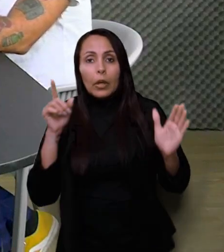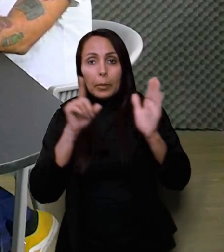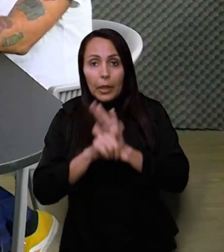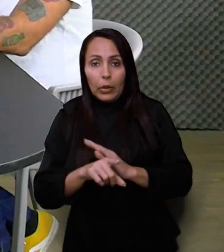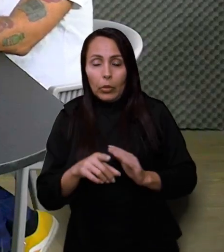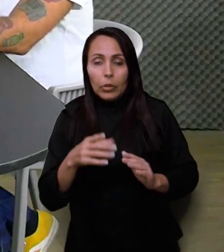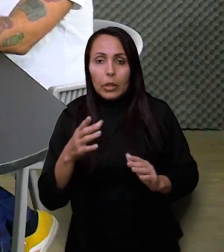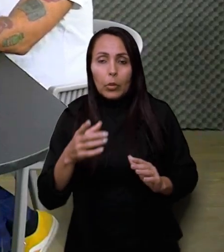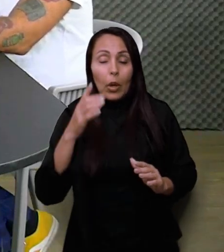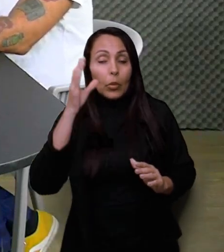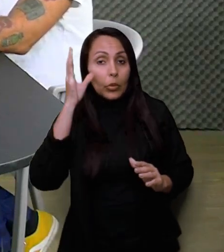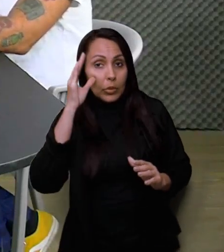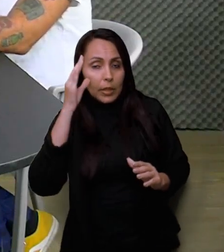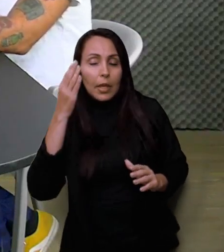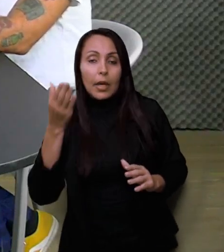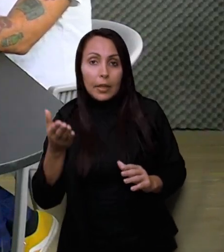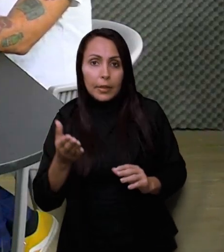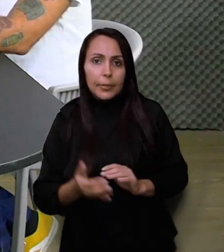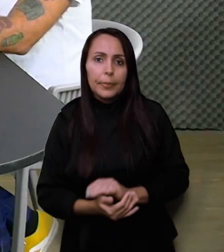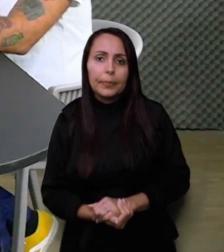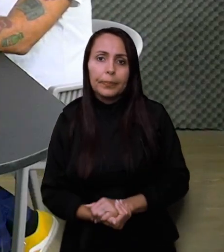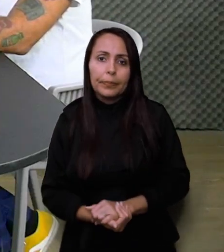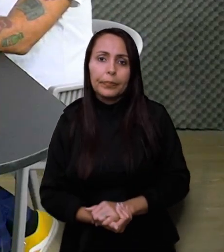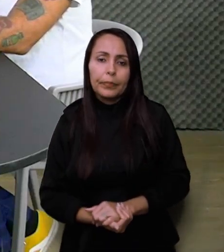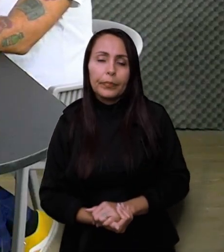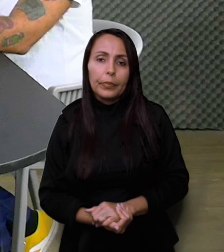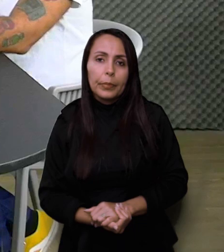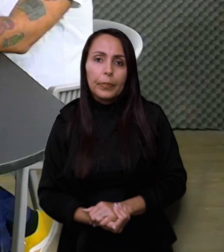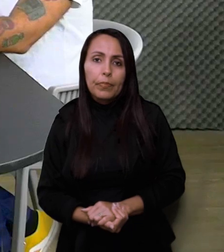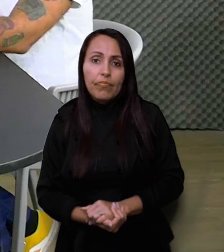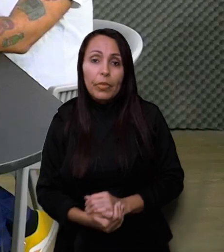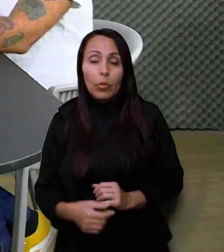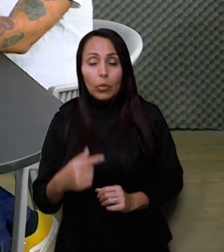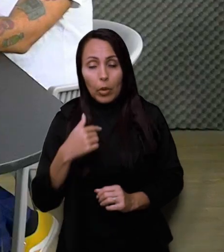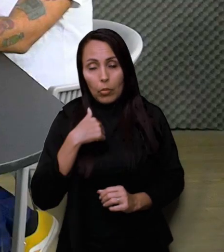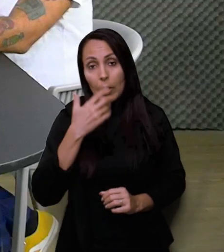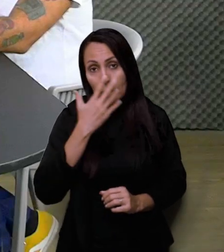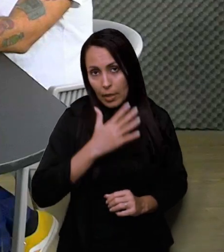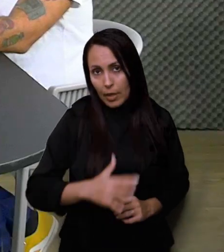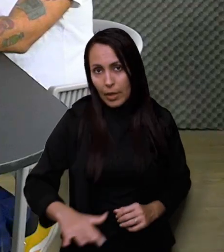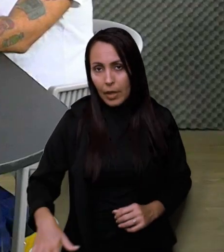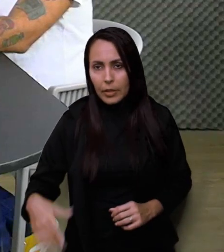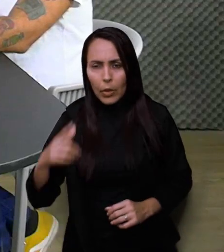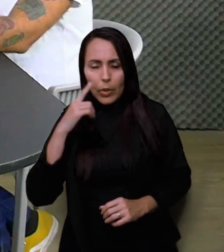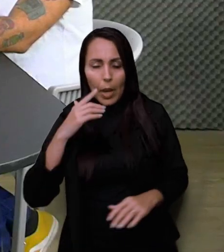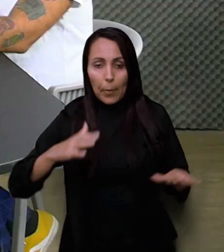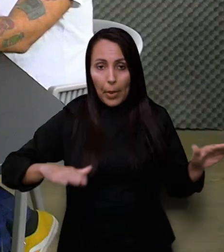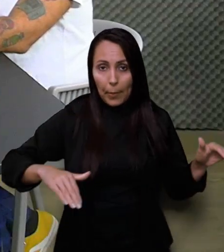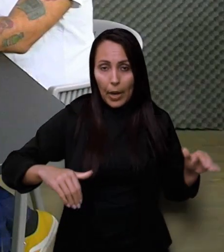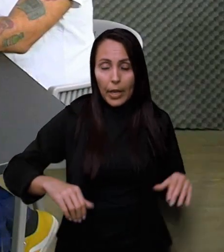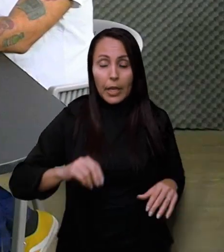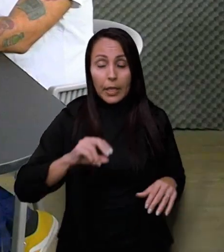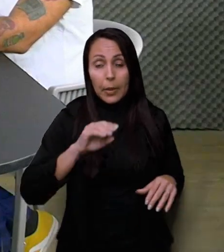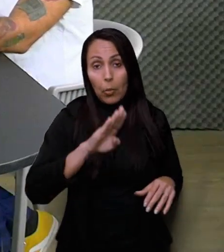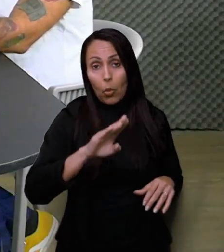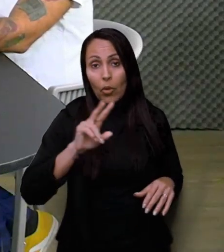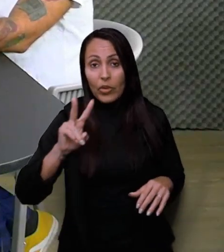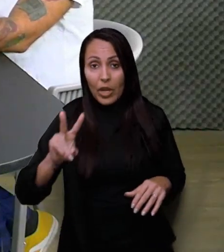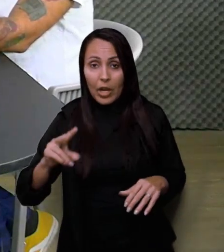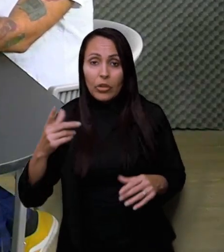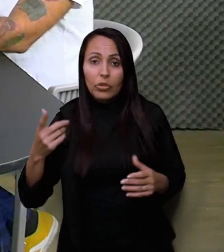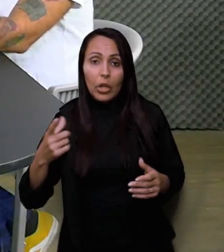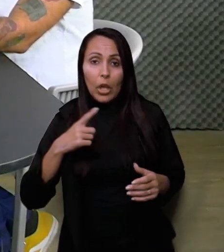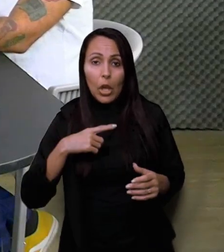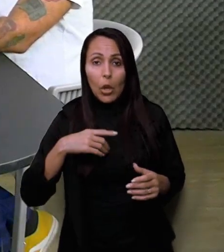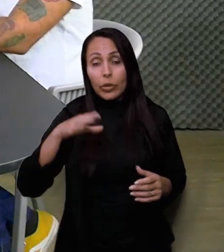assim, que é uma curiosidade mesmo. Quando eu era criança, eu ia para Praia de Boa Viagem, né? Eu tinha